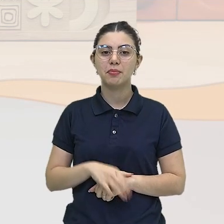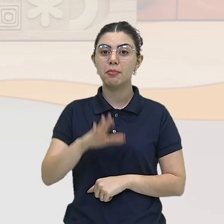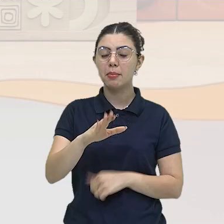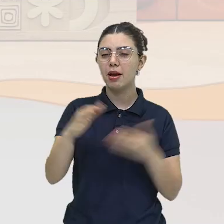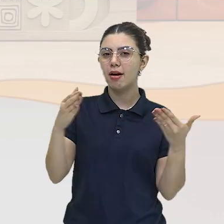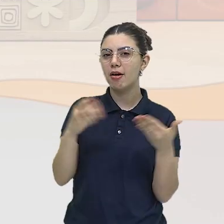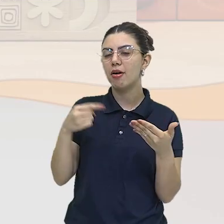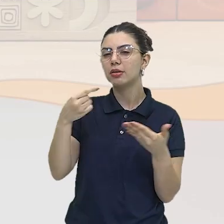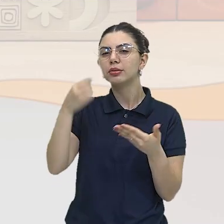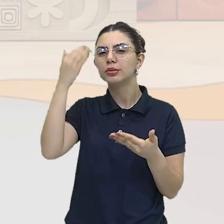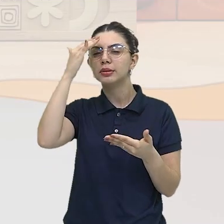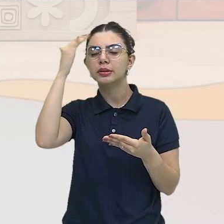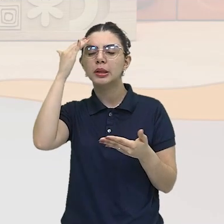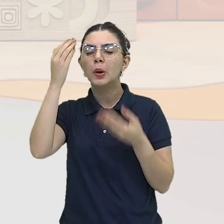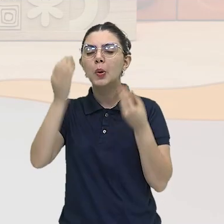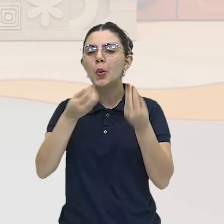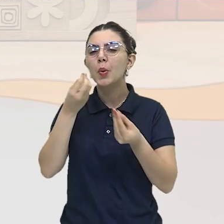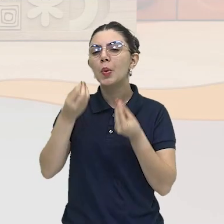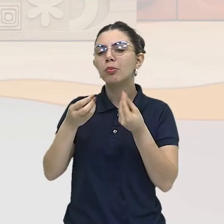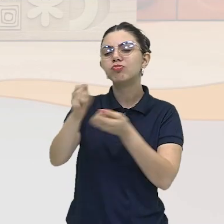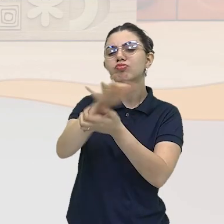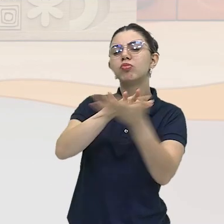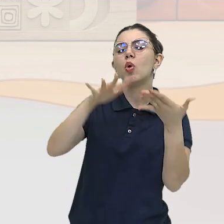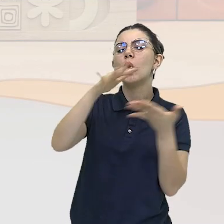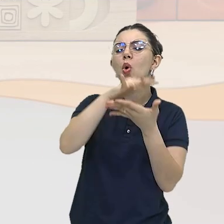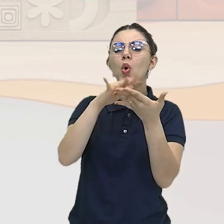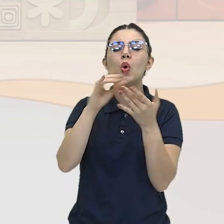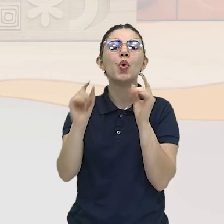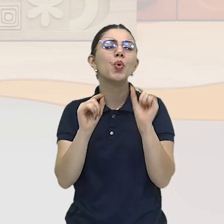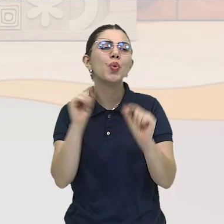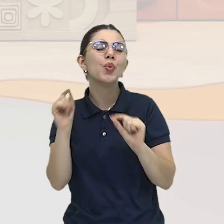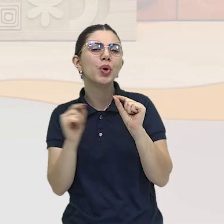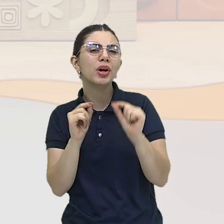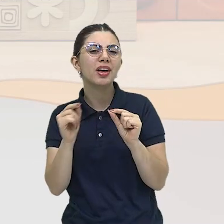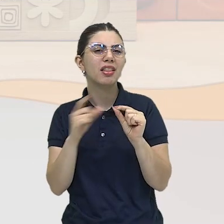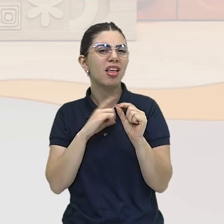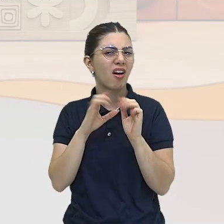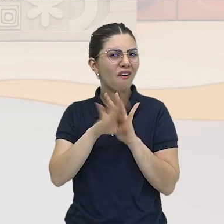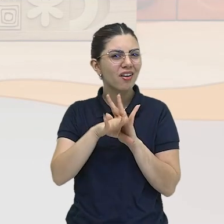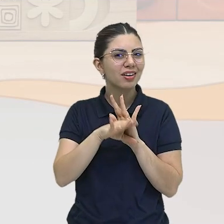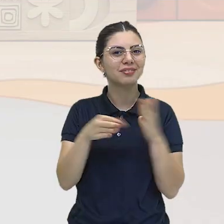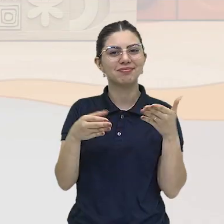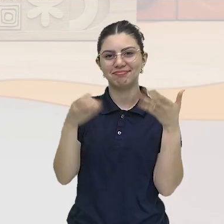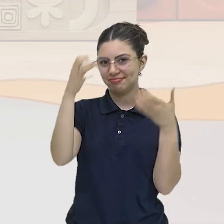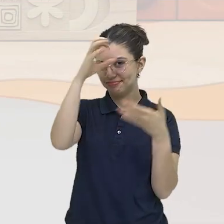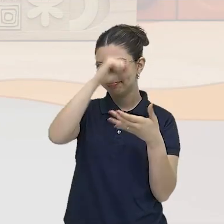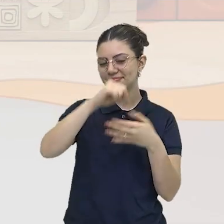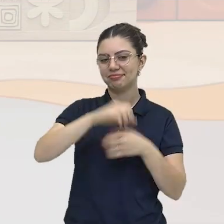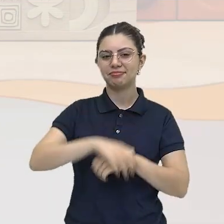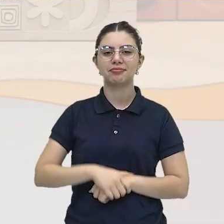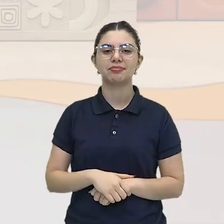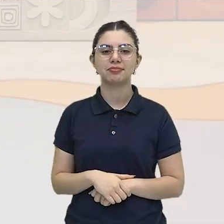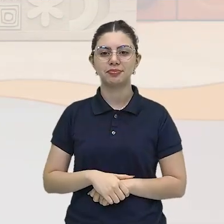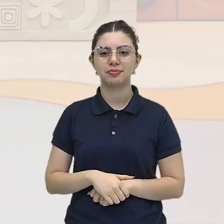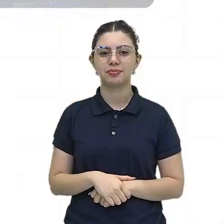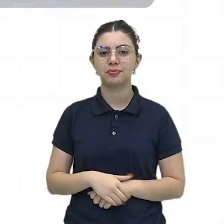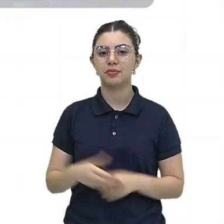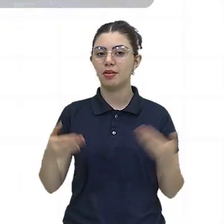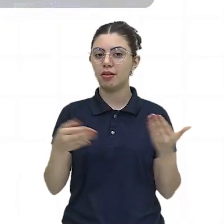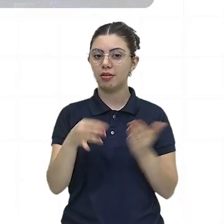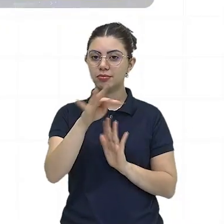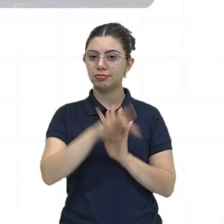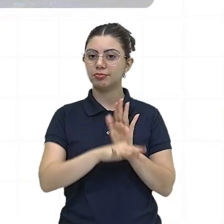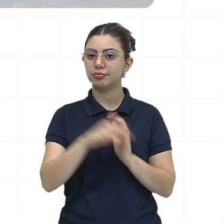vamos entender o que é o universo, qual é a definição de universo. Vamos observar no nosso